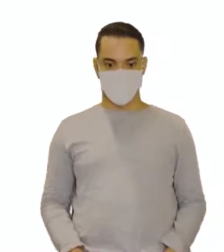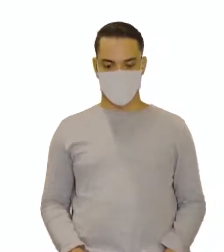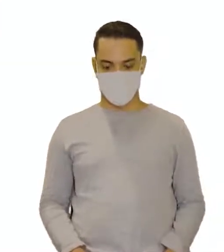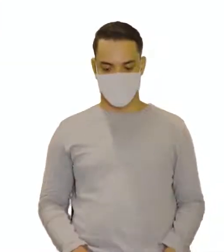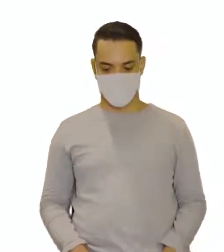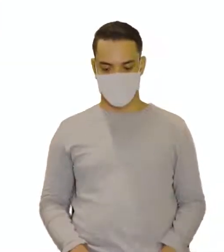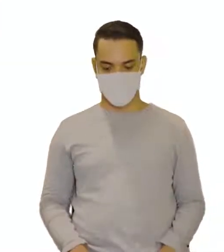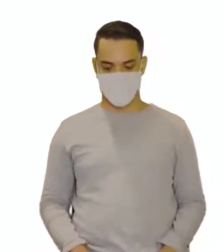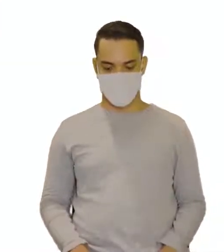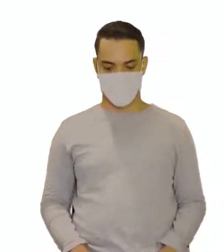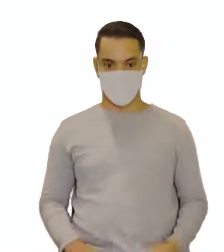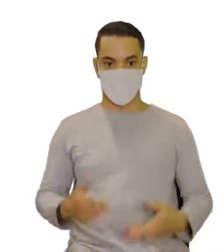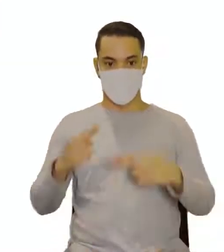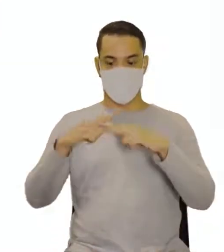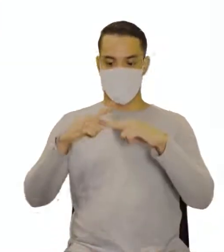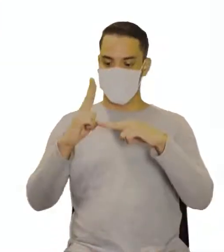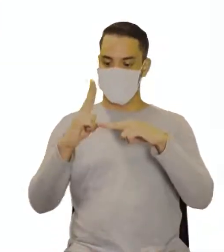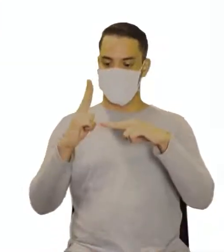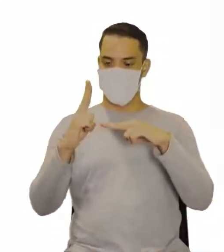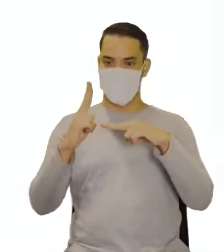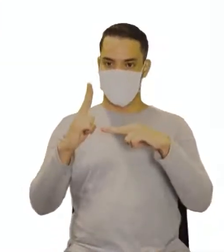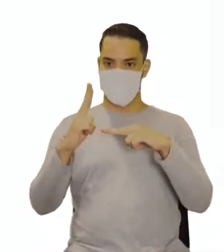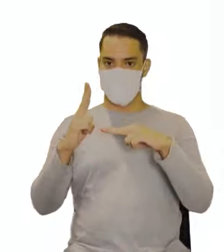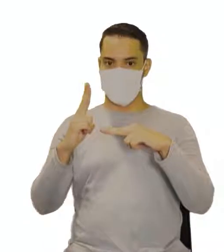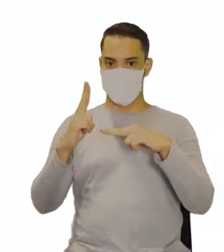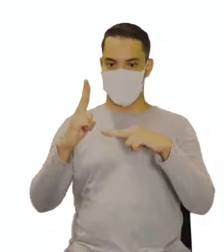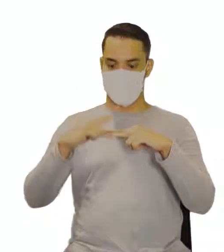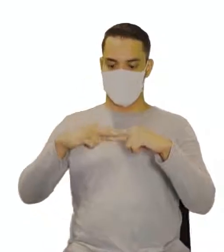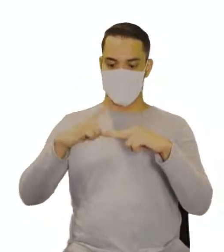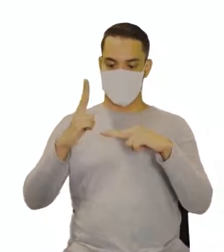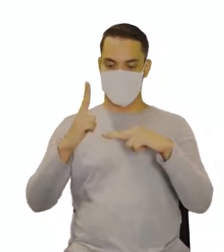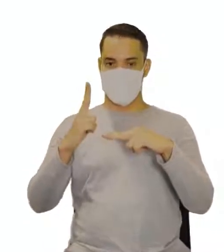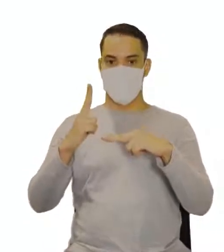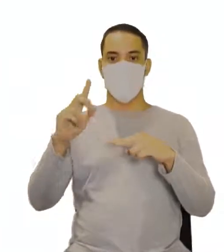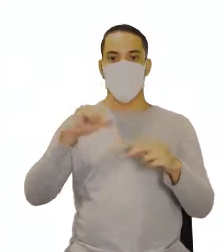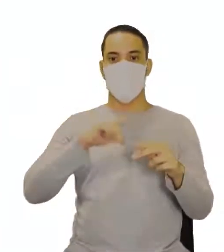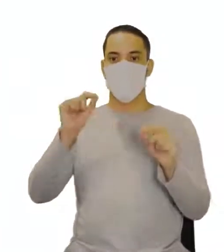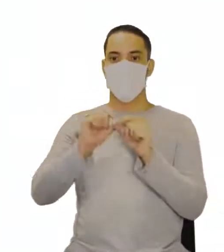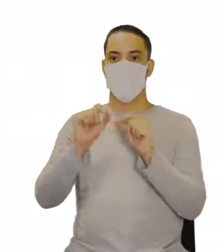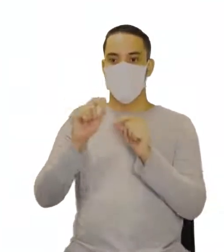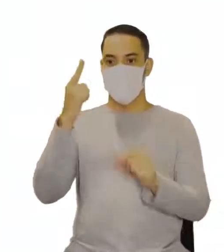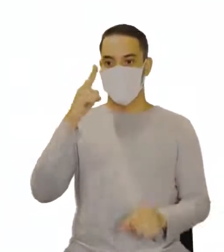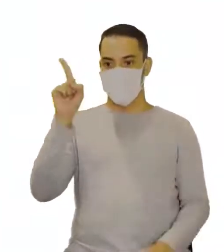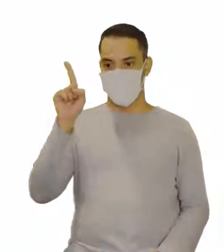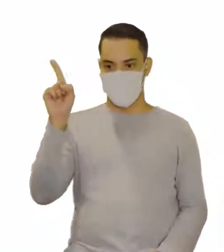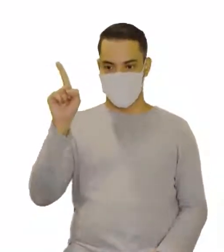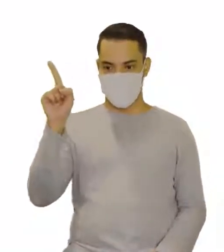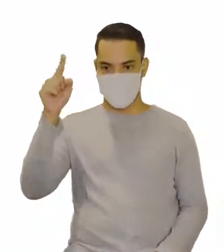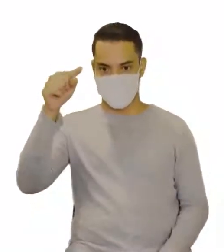ok? Abriu a chave, ele pegou esse trecho aqui, como vocês podem observar,